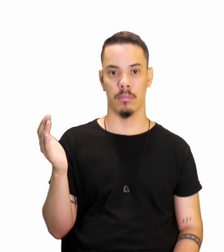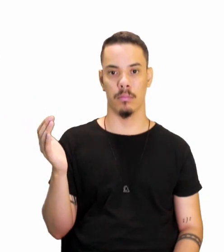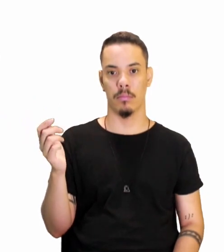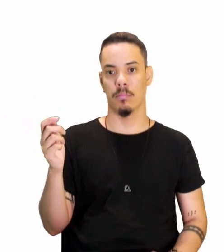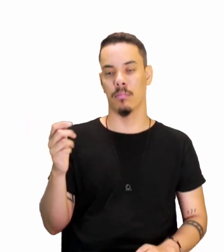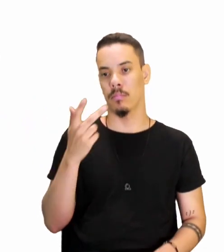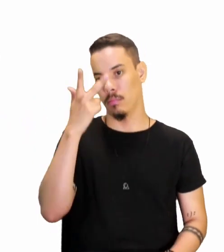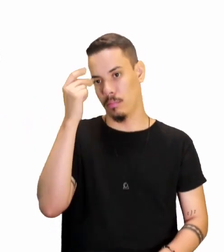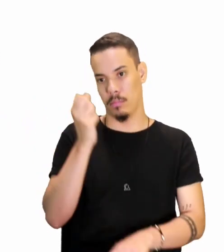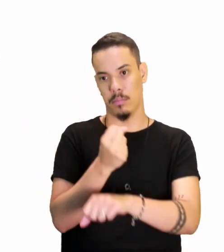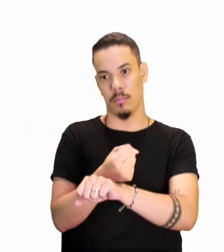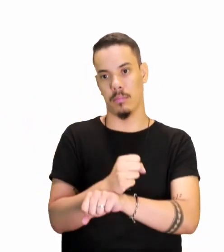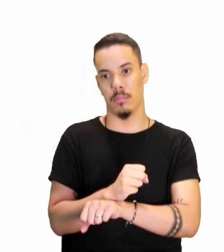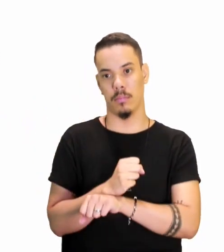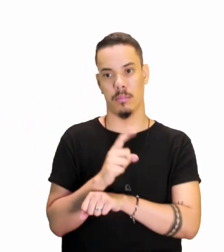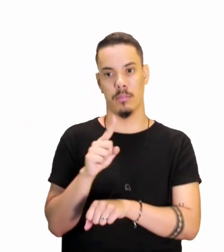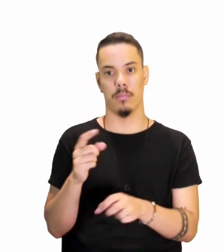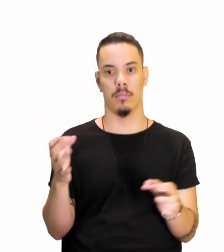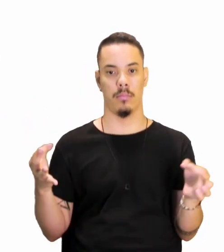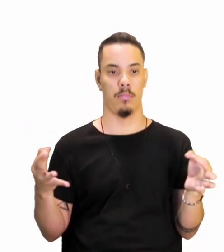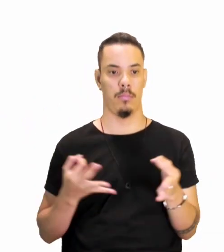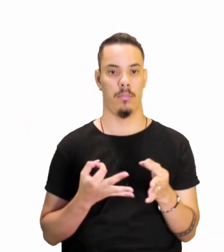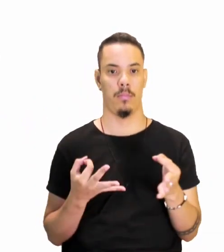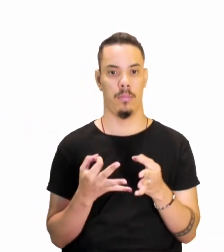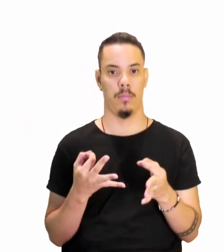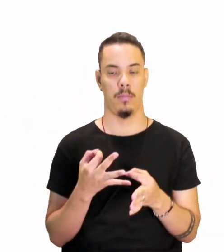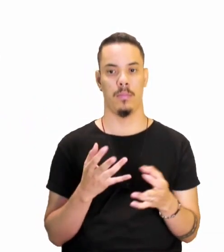escrava que seja perfeita,